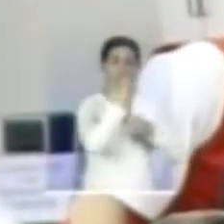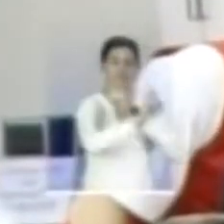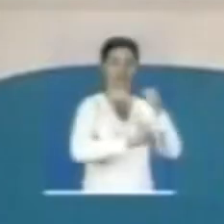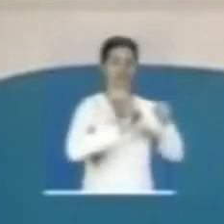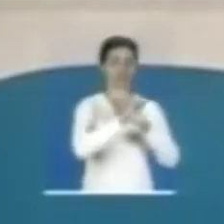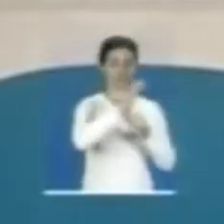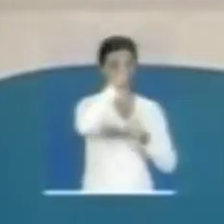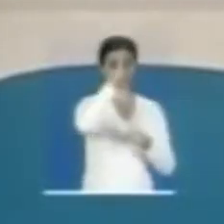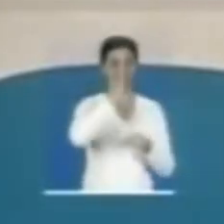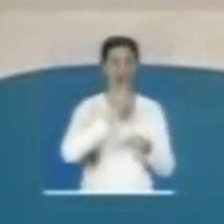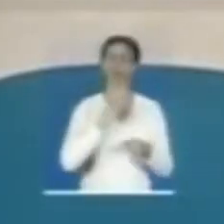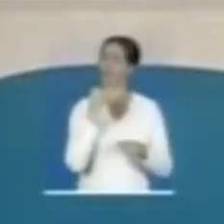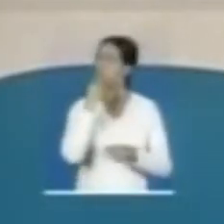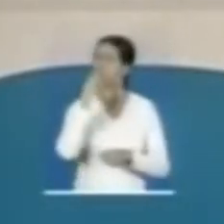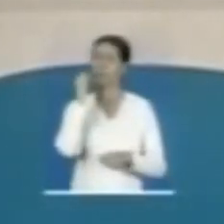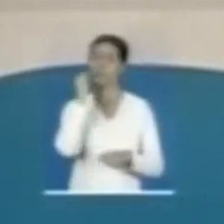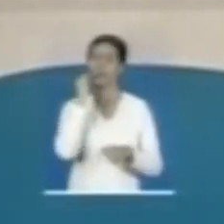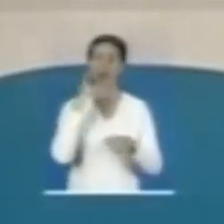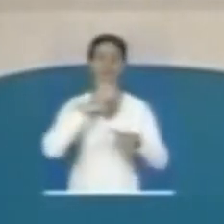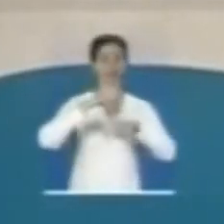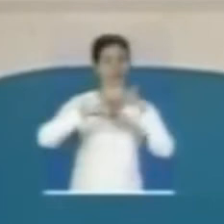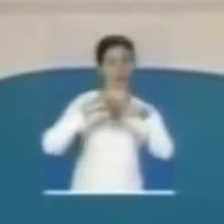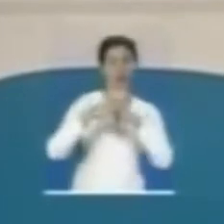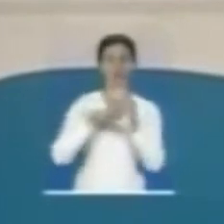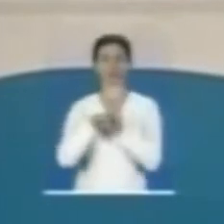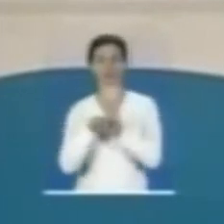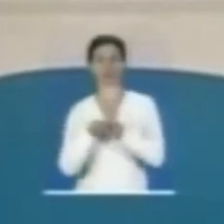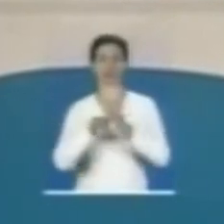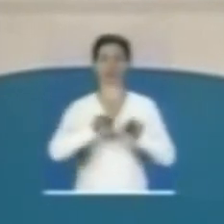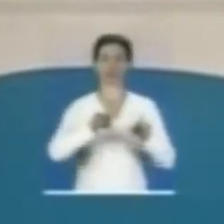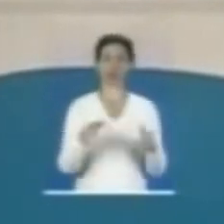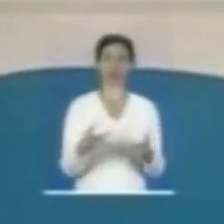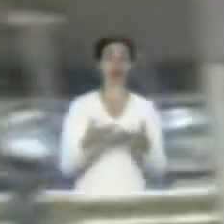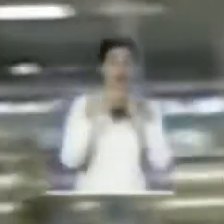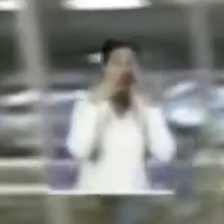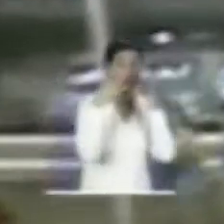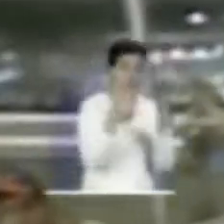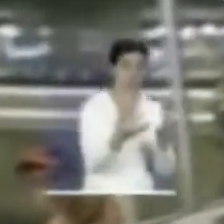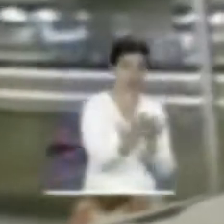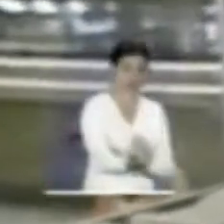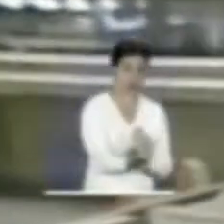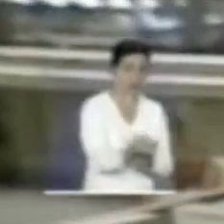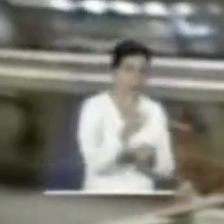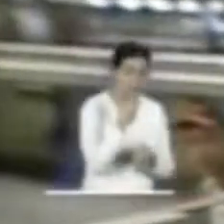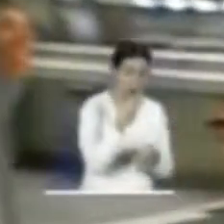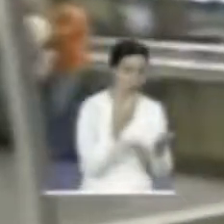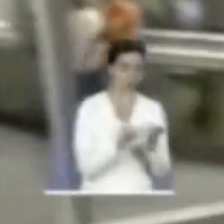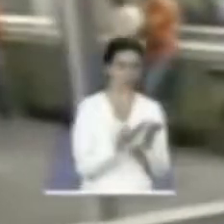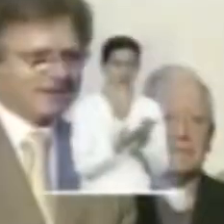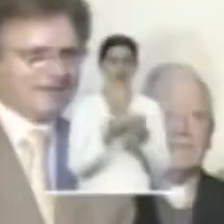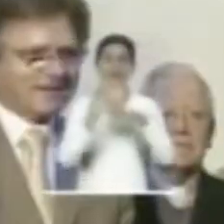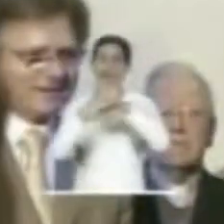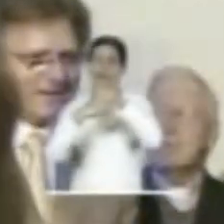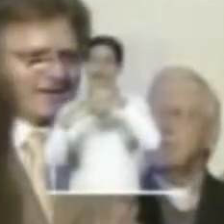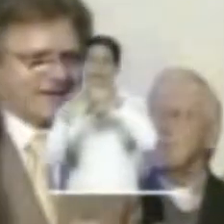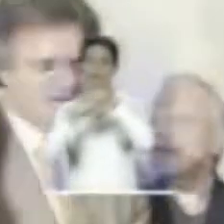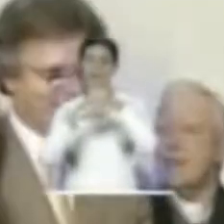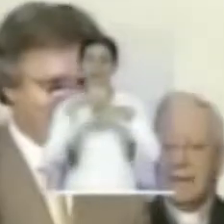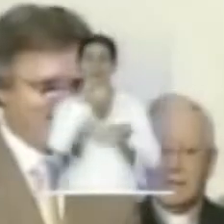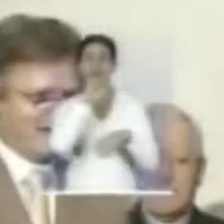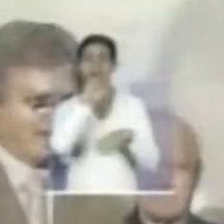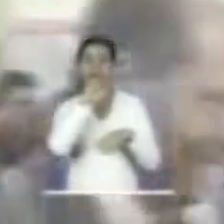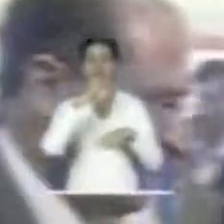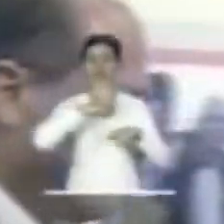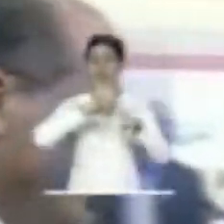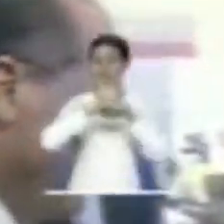de graça. Dá oportunidade para as pessoas virem acessar a internet, fazer trabalho, pesquisa. Atenção para o jovem. Postos. Carinho com os